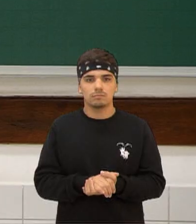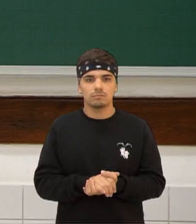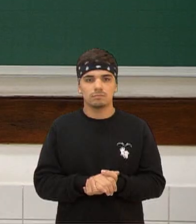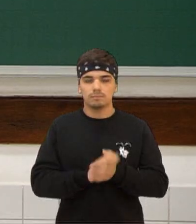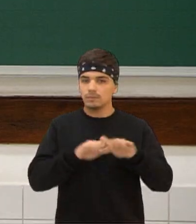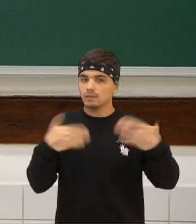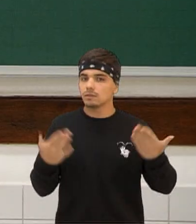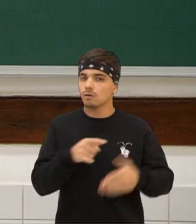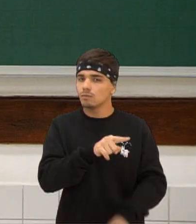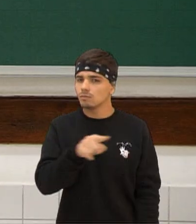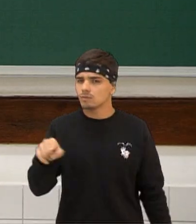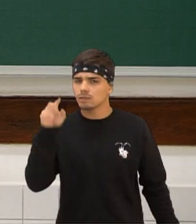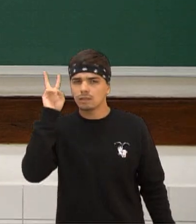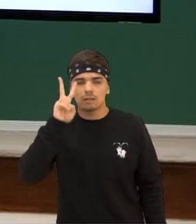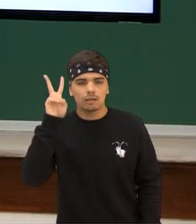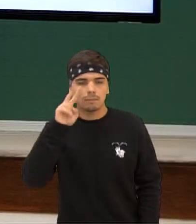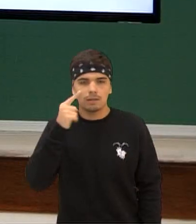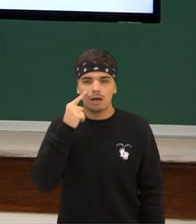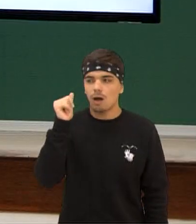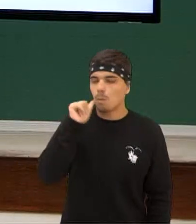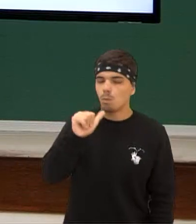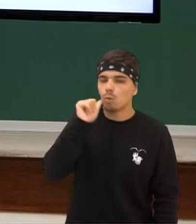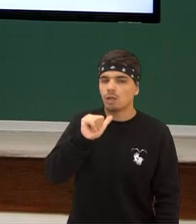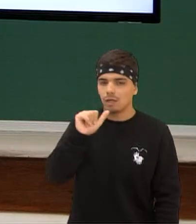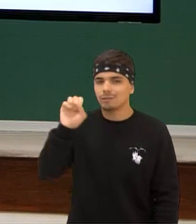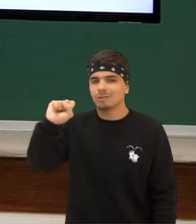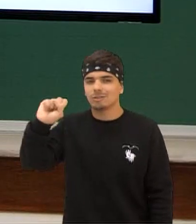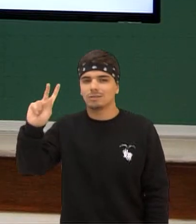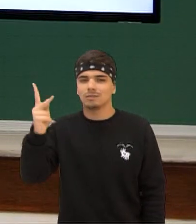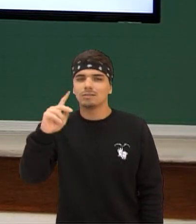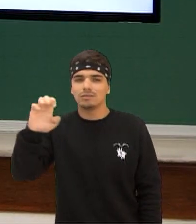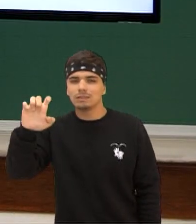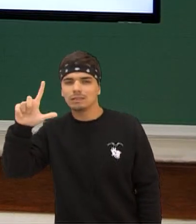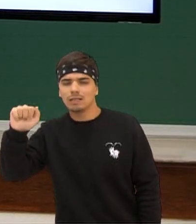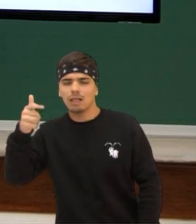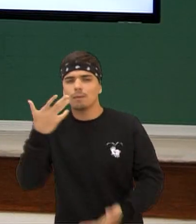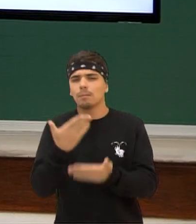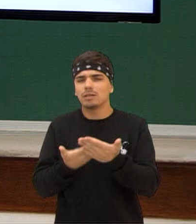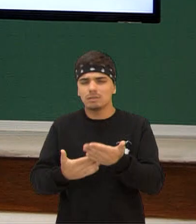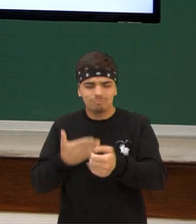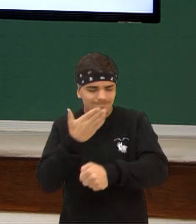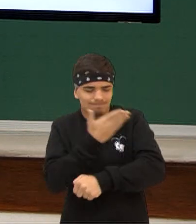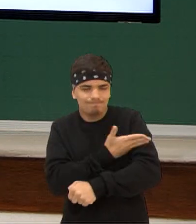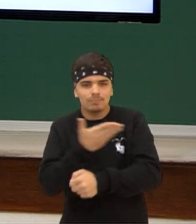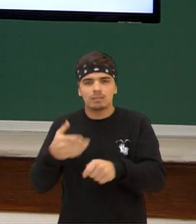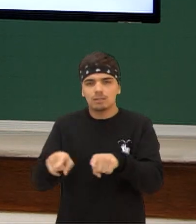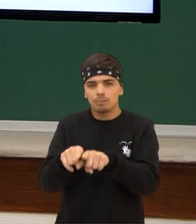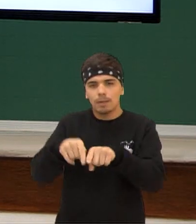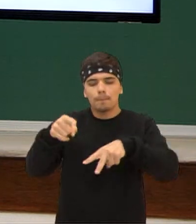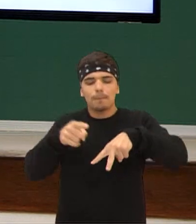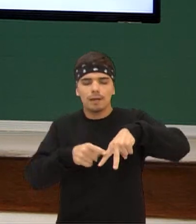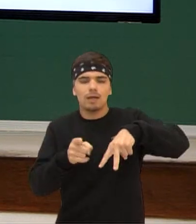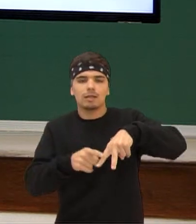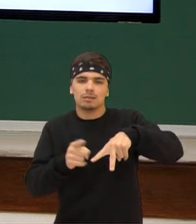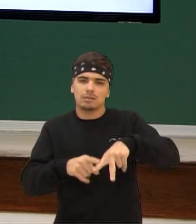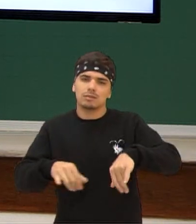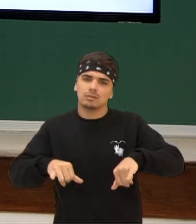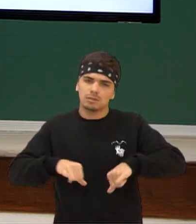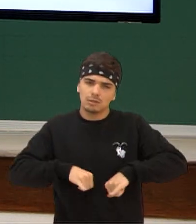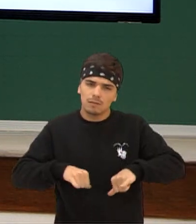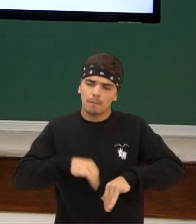não se lembram ache lanchar ela né perdeu os braços perdeu uma perna e ela sofreu